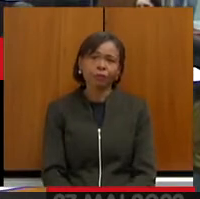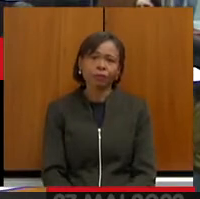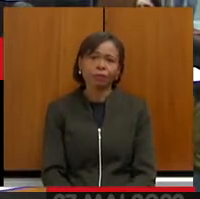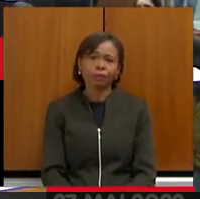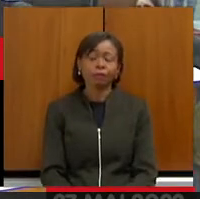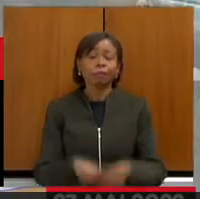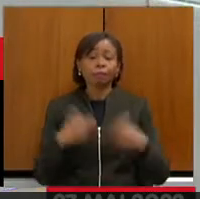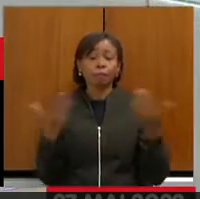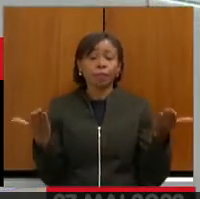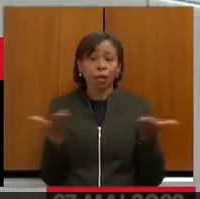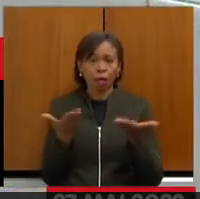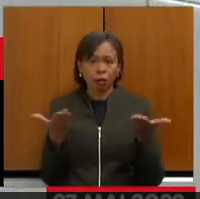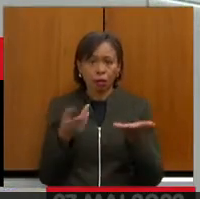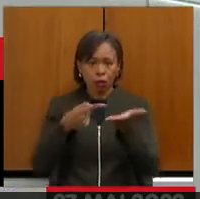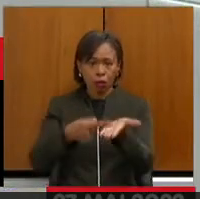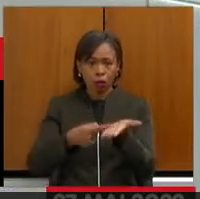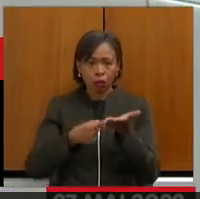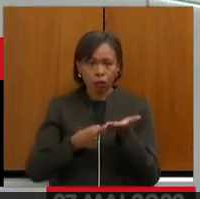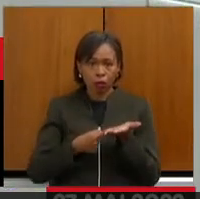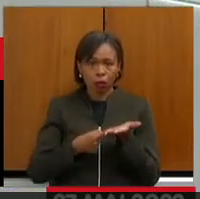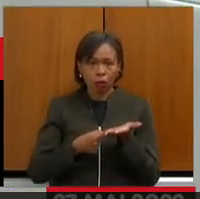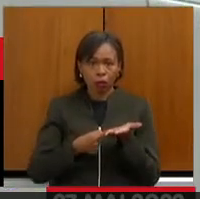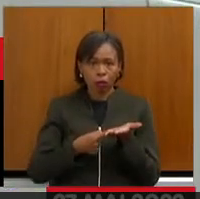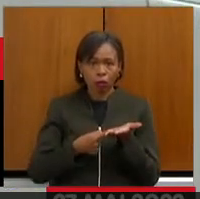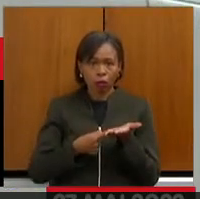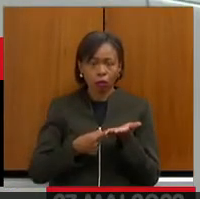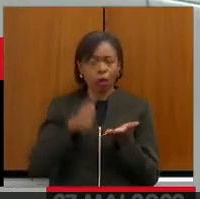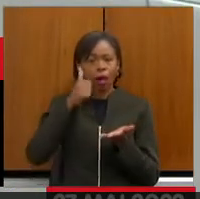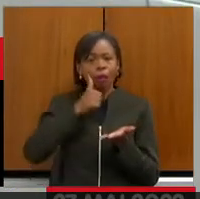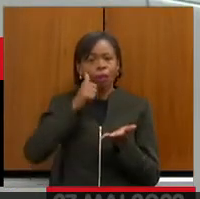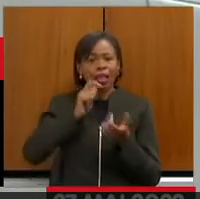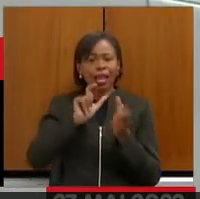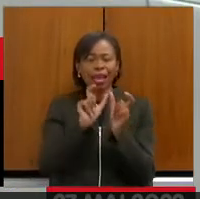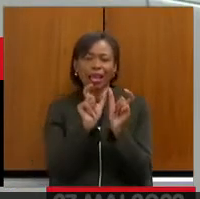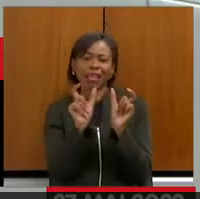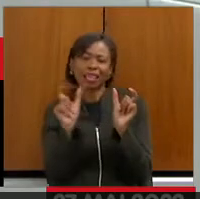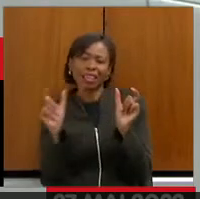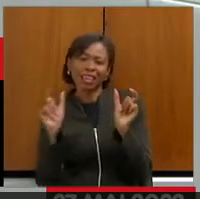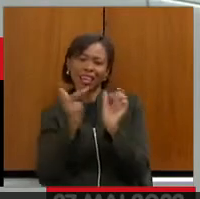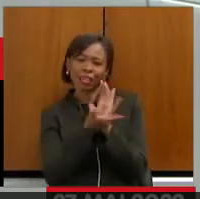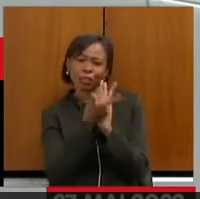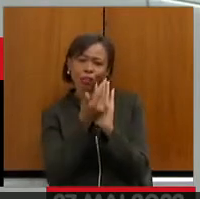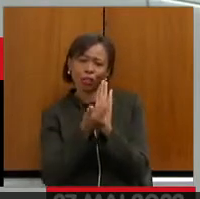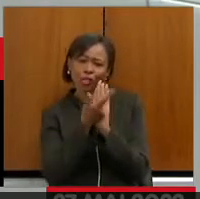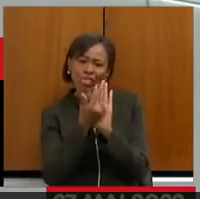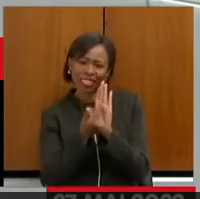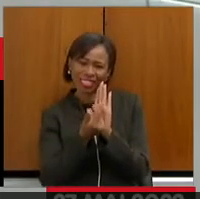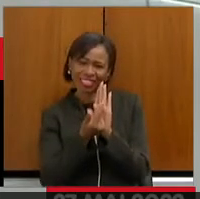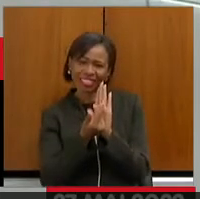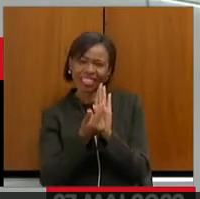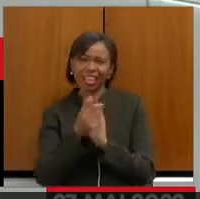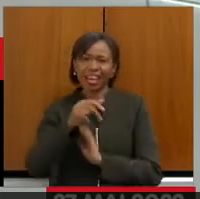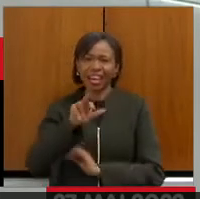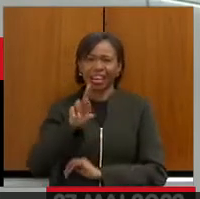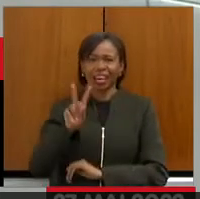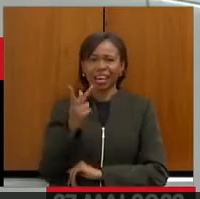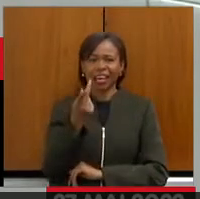nós queremos agora convidar quadrinista e ilustradora Ana Abranches e